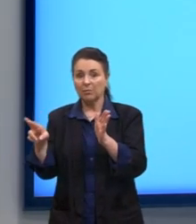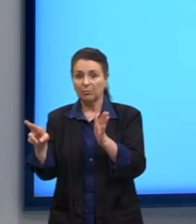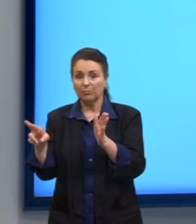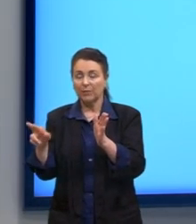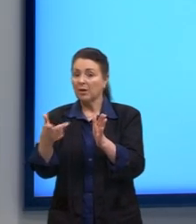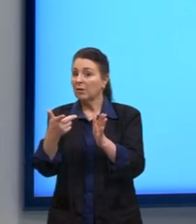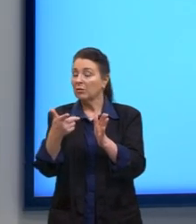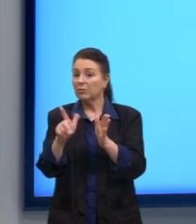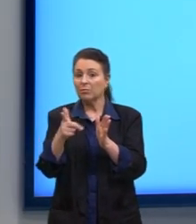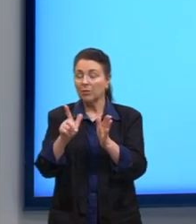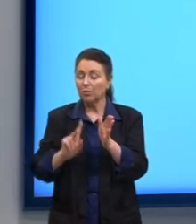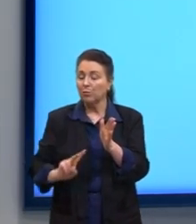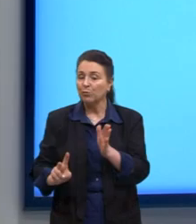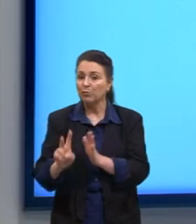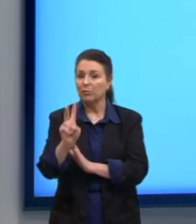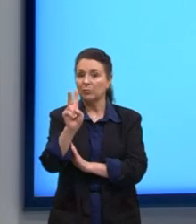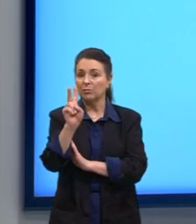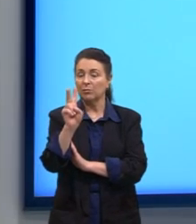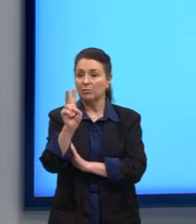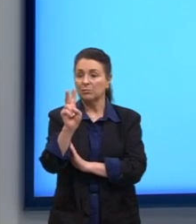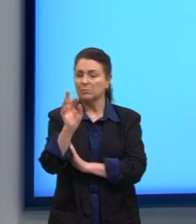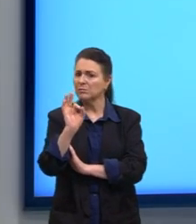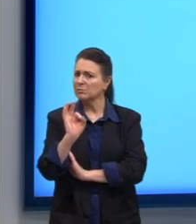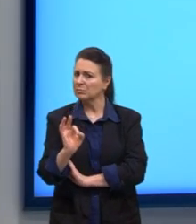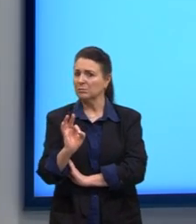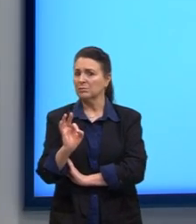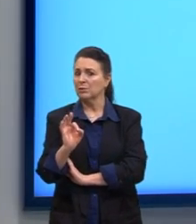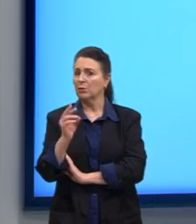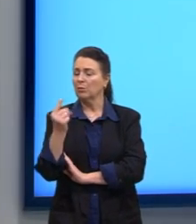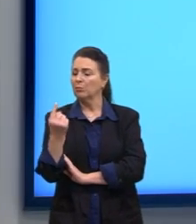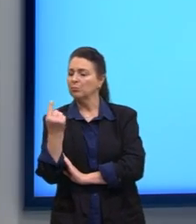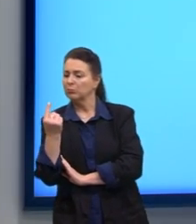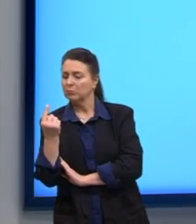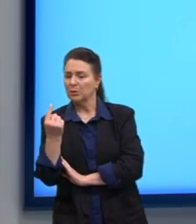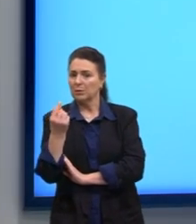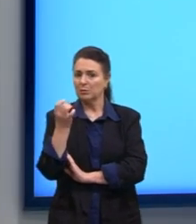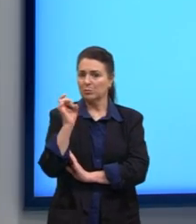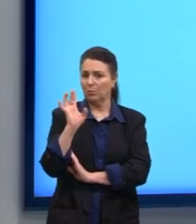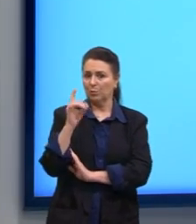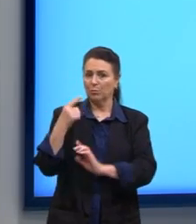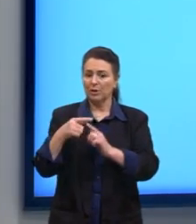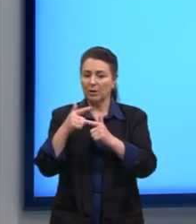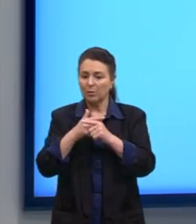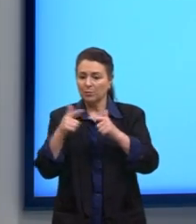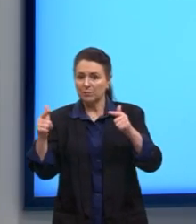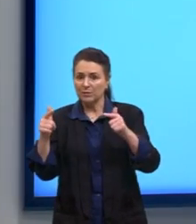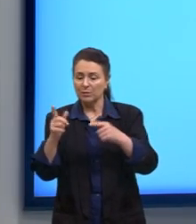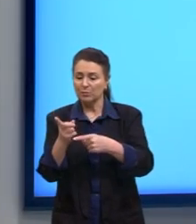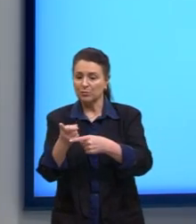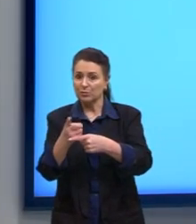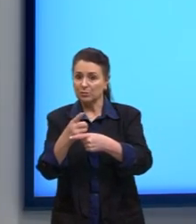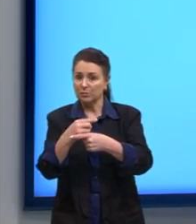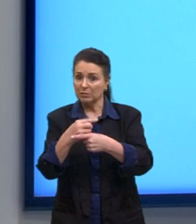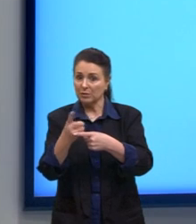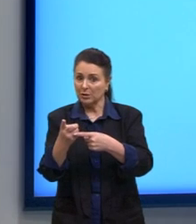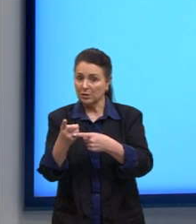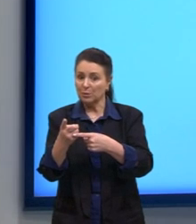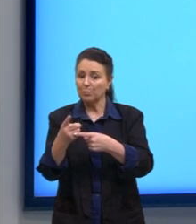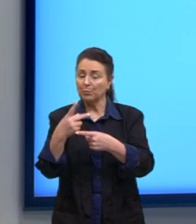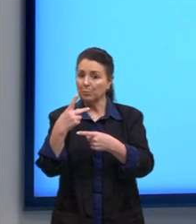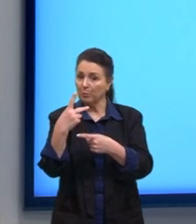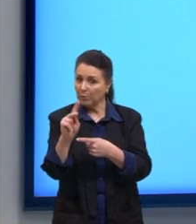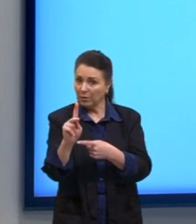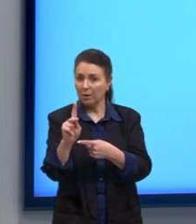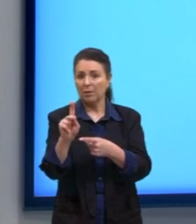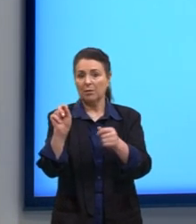tem então um valor é uma unidade de medida né porque ele é uma divisão de velocidade por velocidade tá